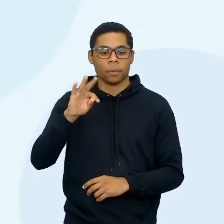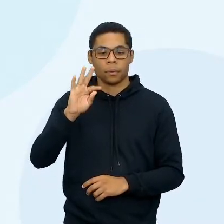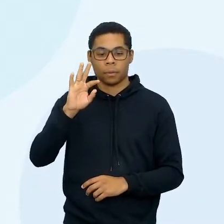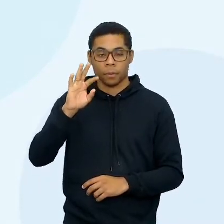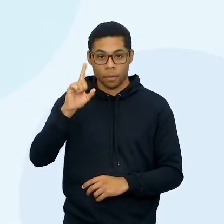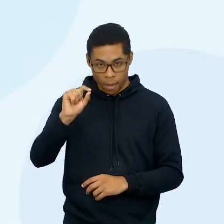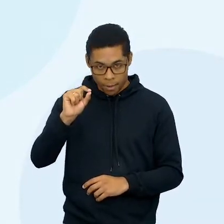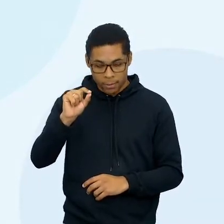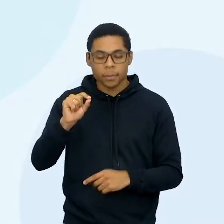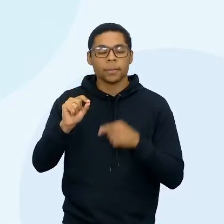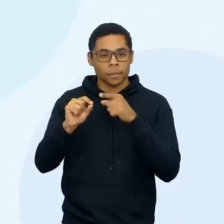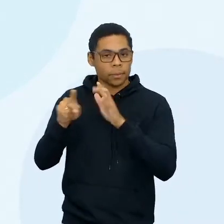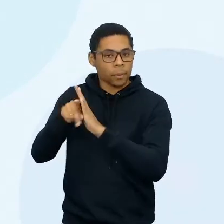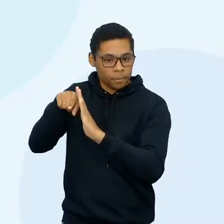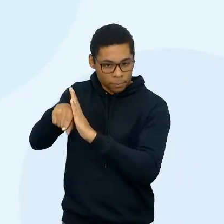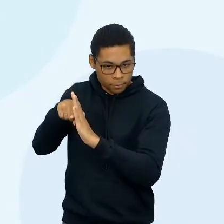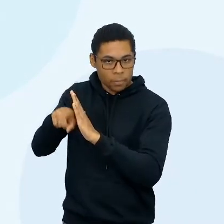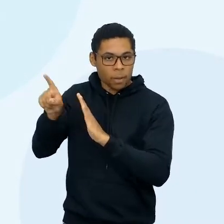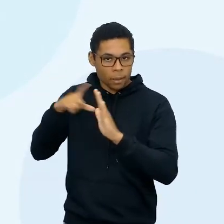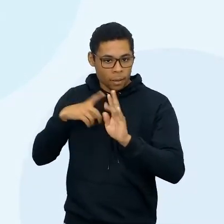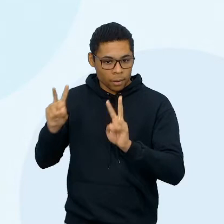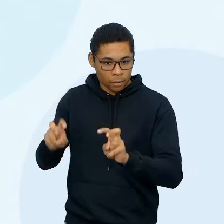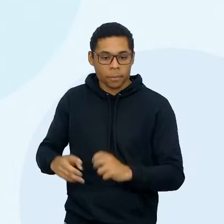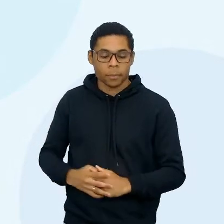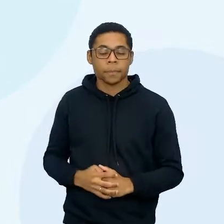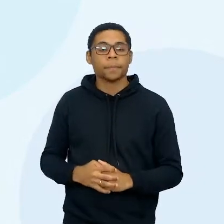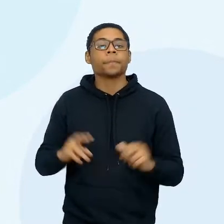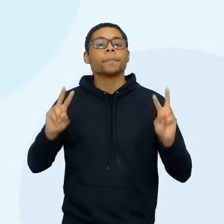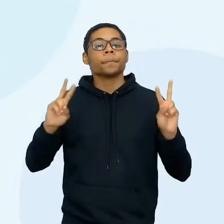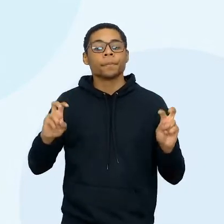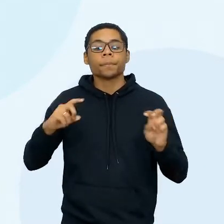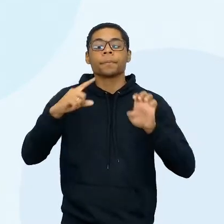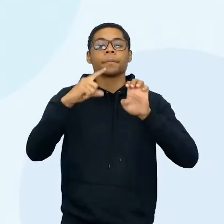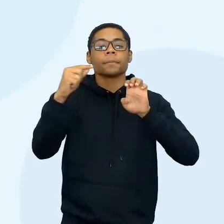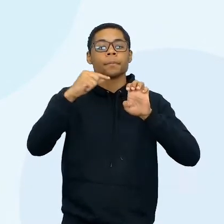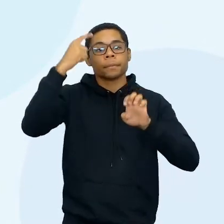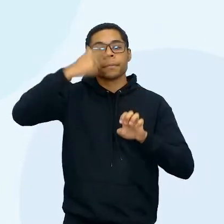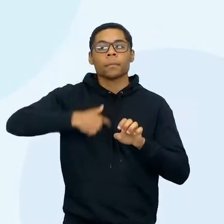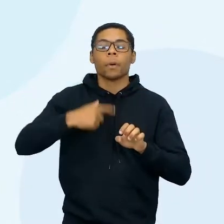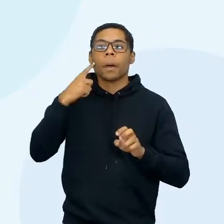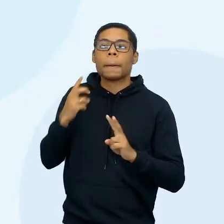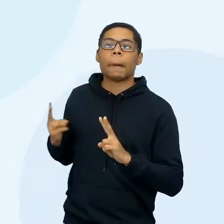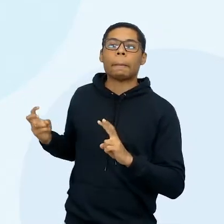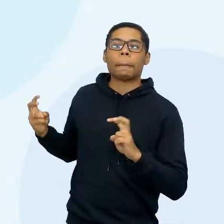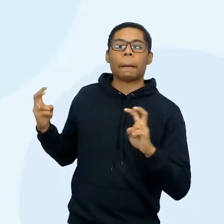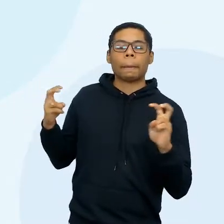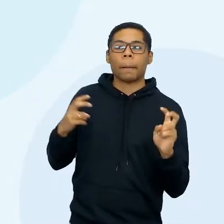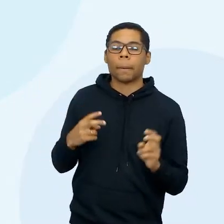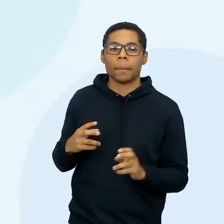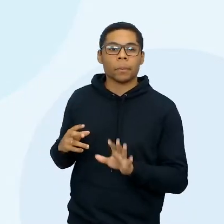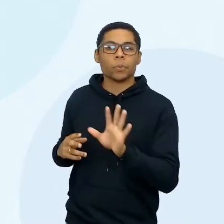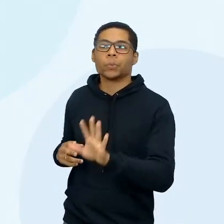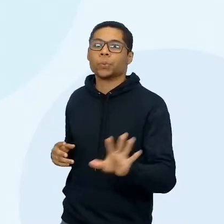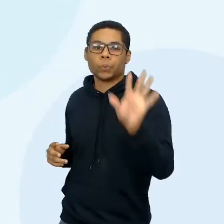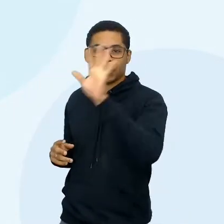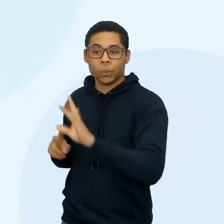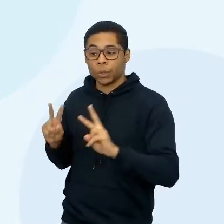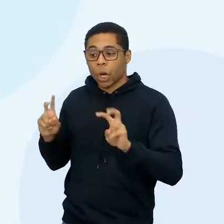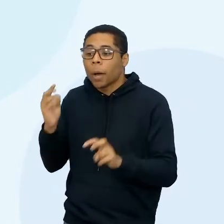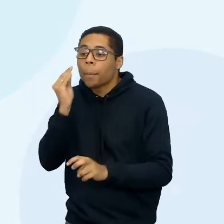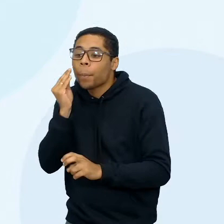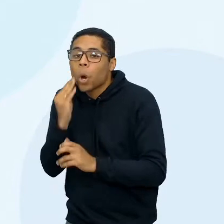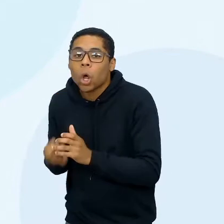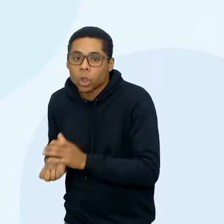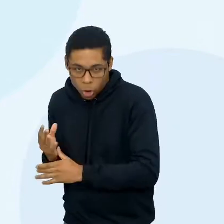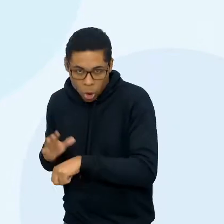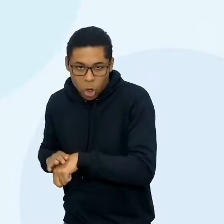EMIFCNT 10 também ligando aí ao empreendedorismo, concepção de protótipo. Hoje a gente fala um pouquinho